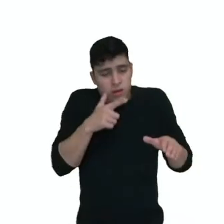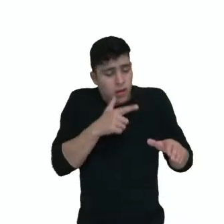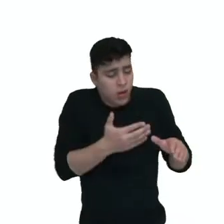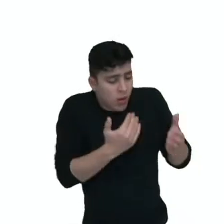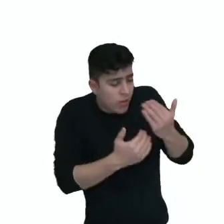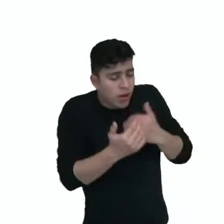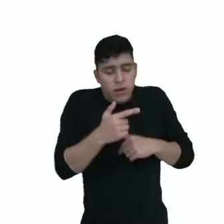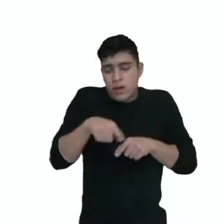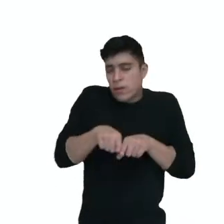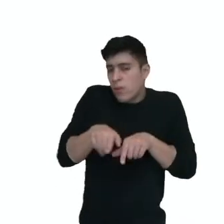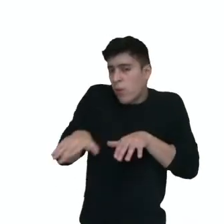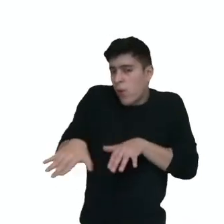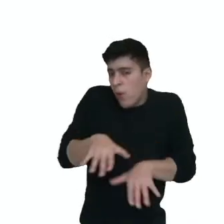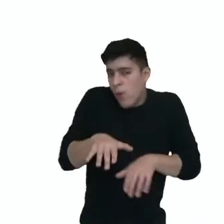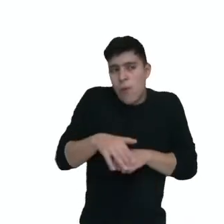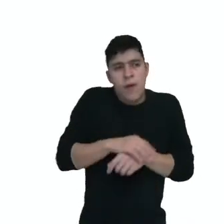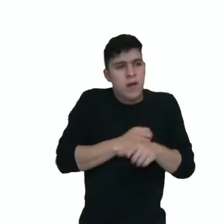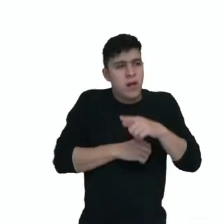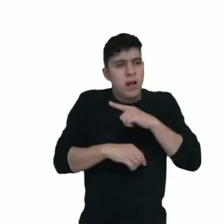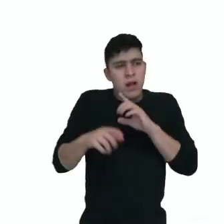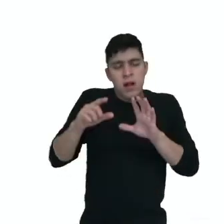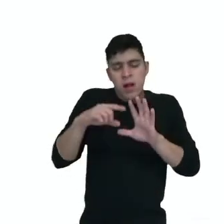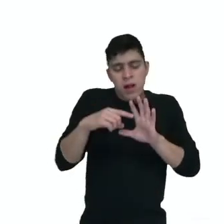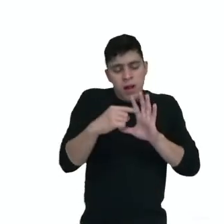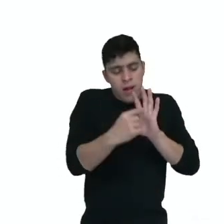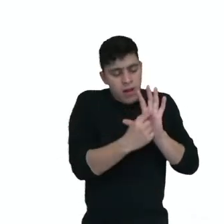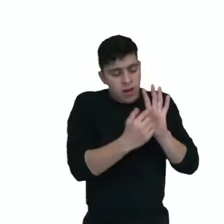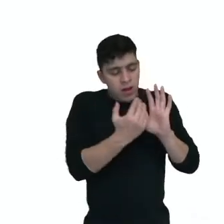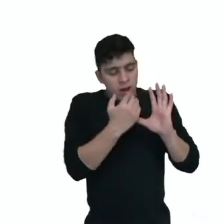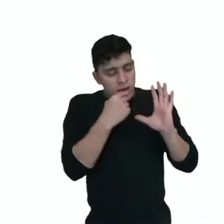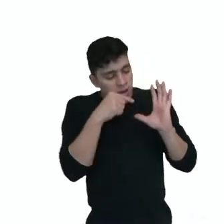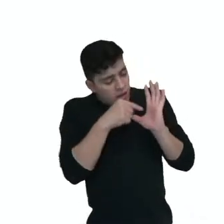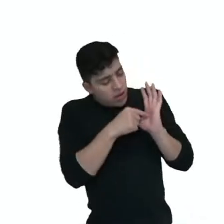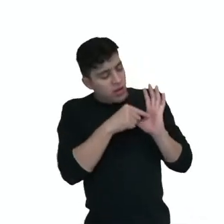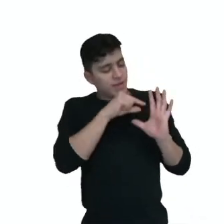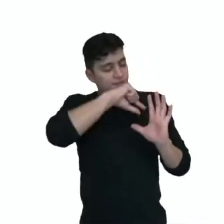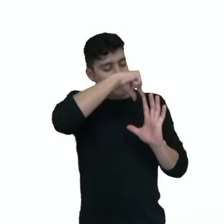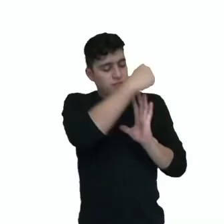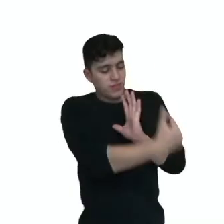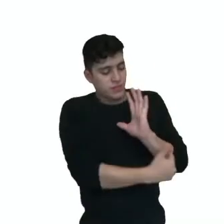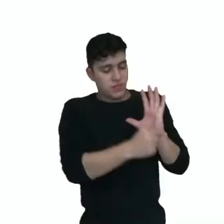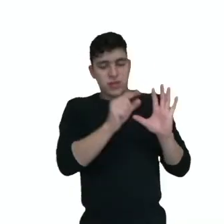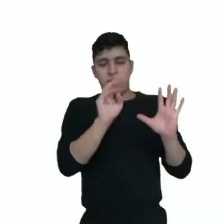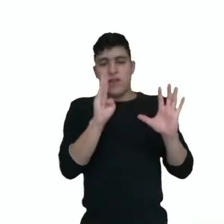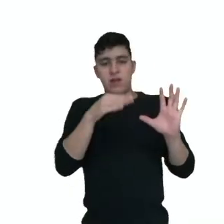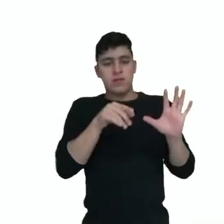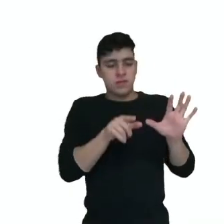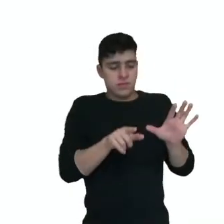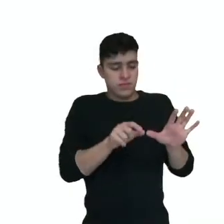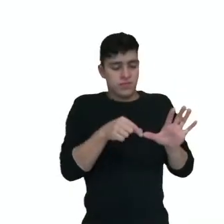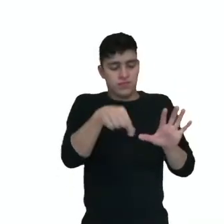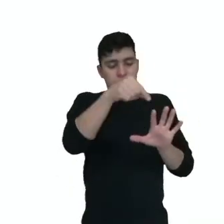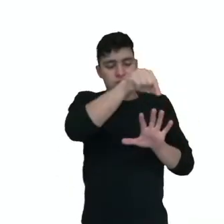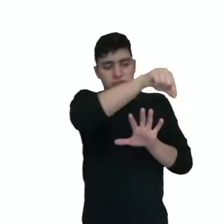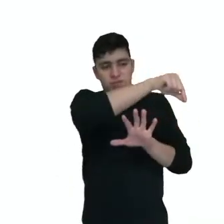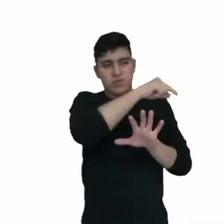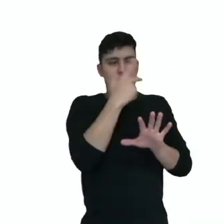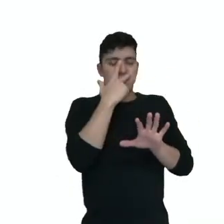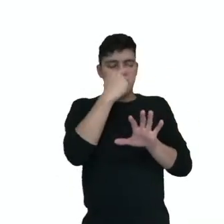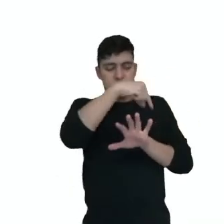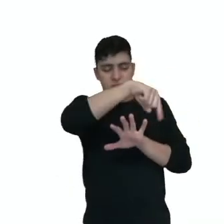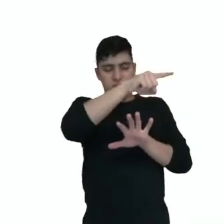Então aqui o corpinho dele, né, ele tem o vacúolo digestivo, tem a membrana, citoplasma, os falsos pés que não tem um formato